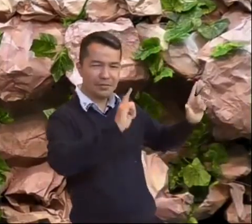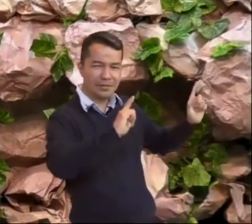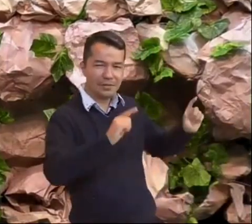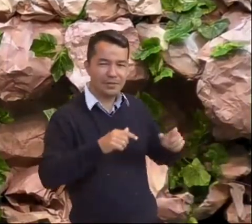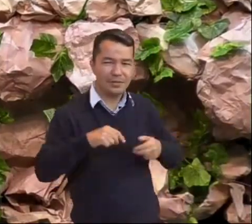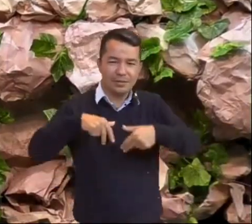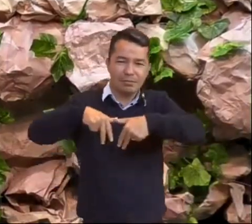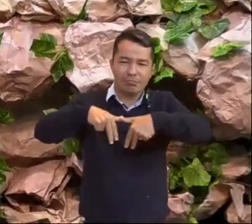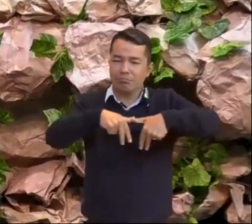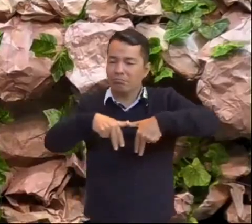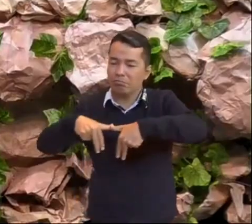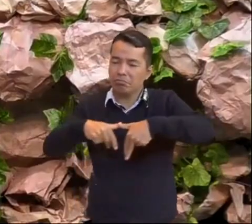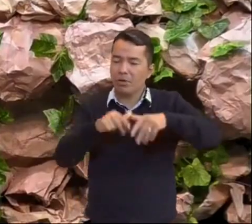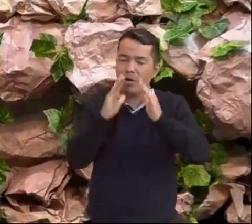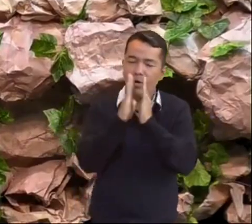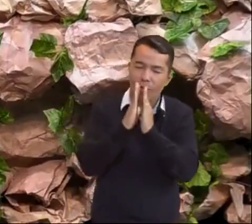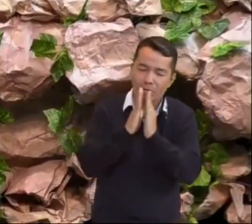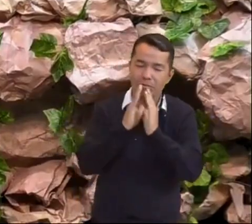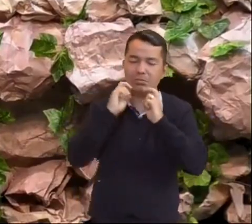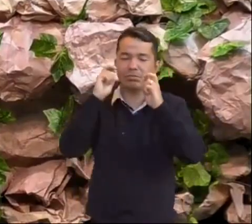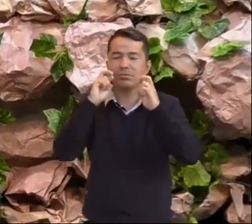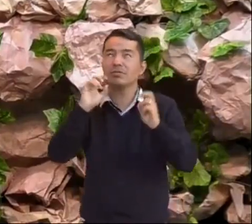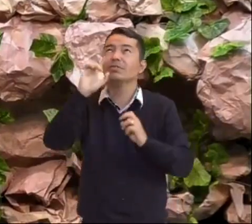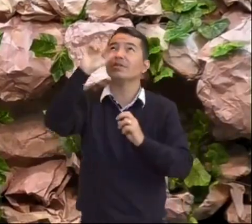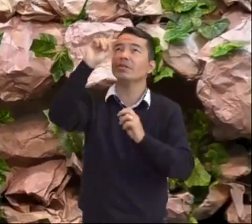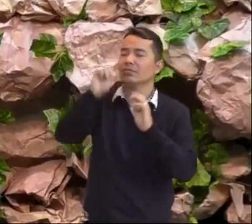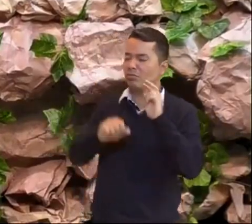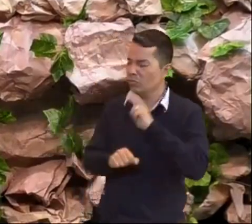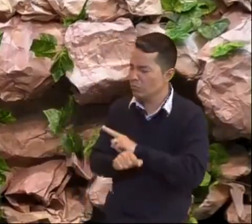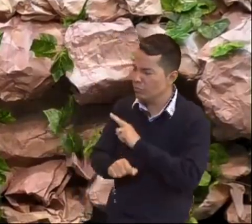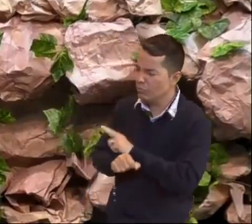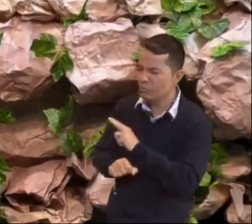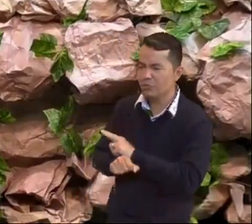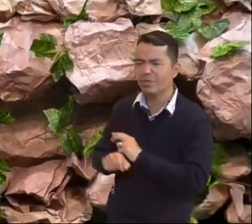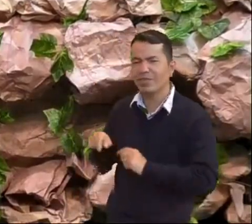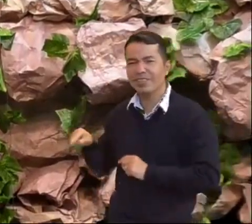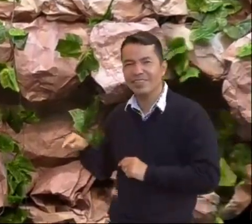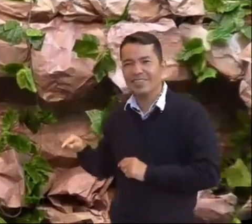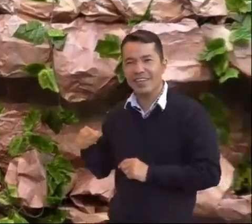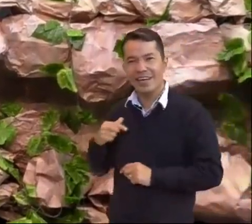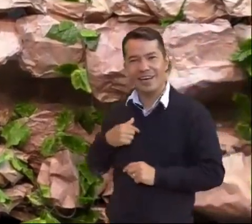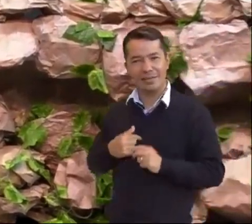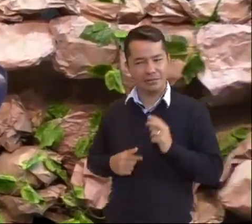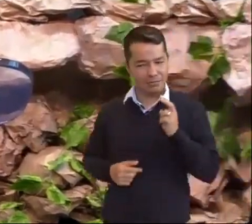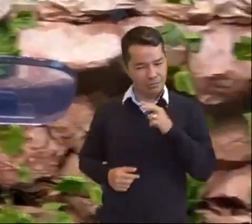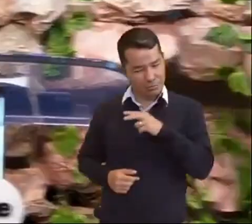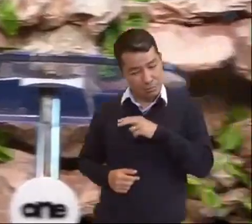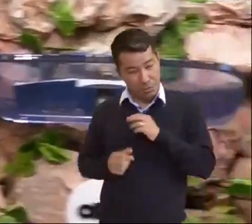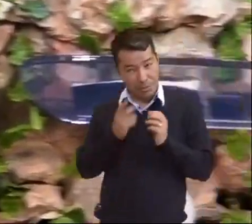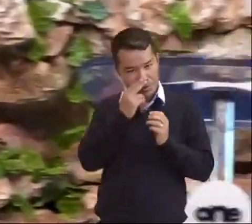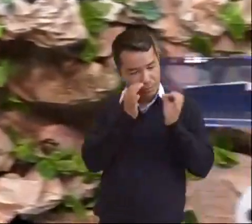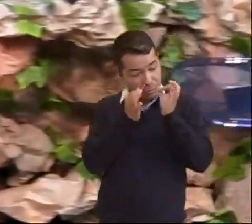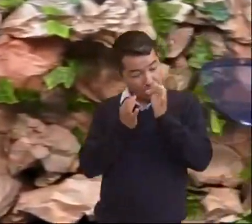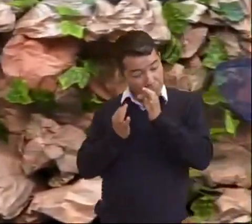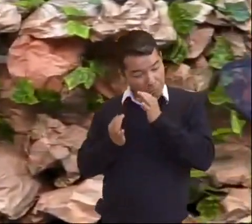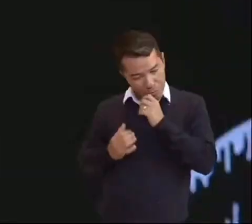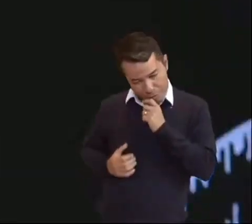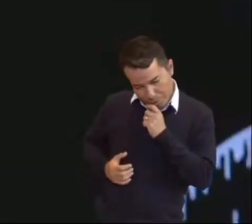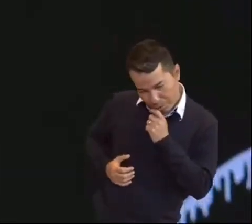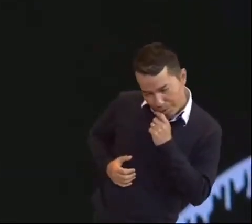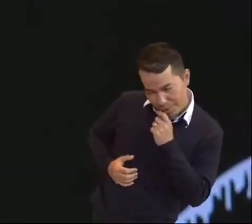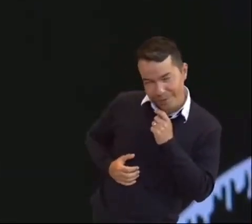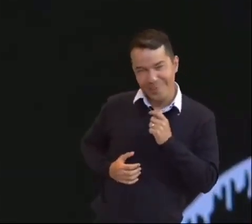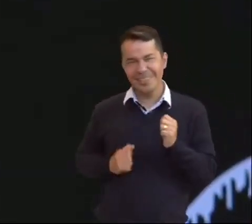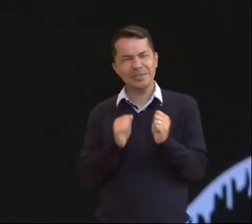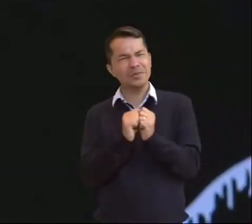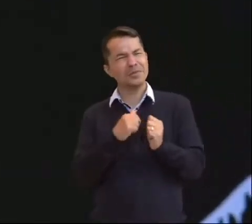orando, e eu clamando, Deus visita o meu filho. E que bonitinho ver ele do meu lado, andando junto e orando, e clamando.